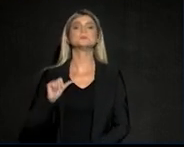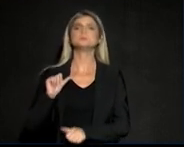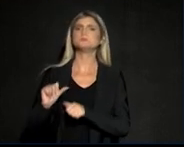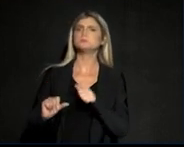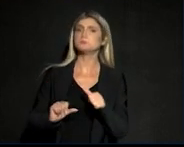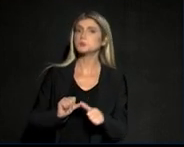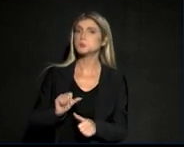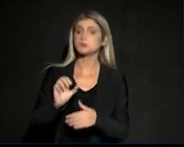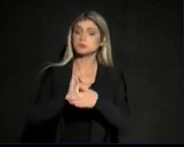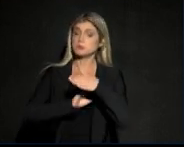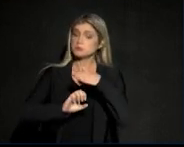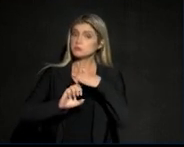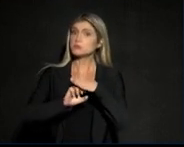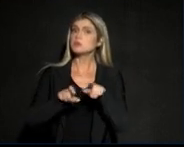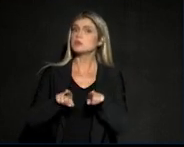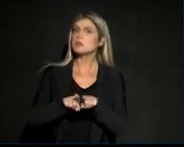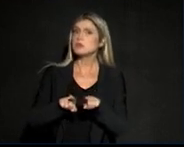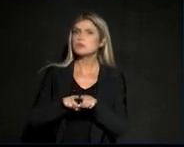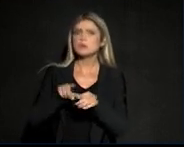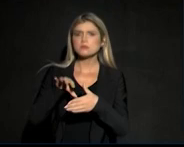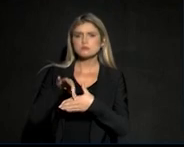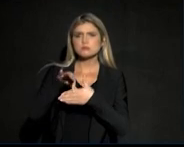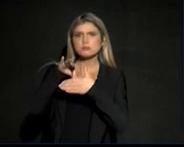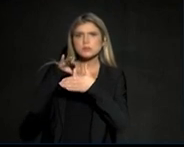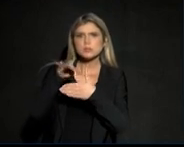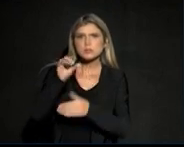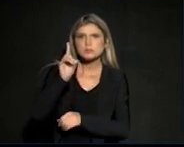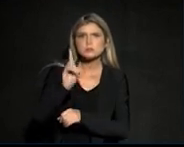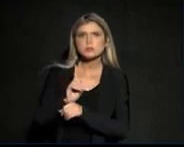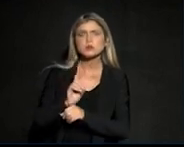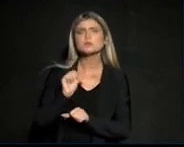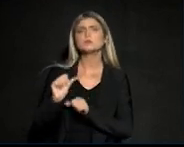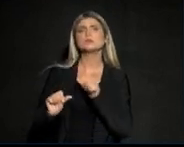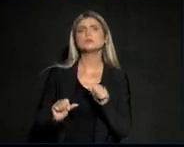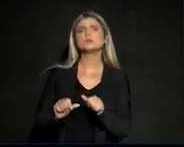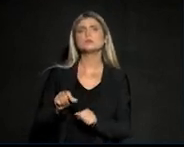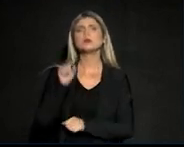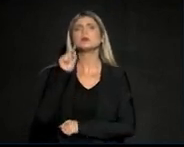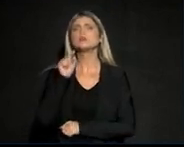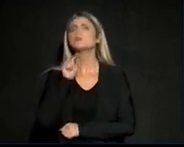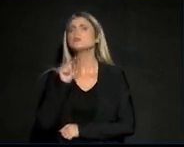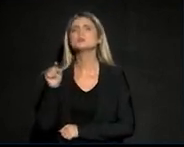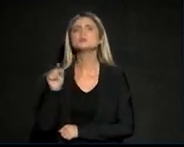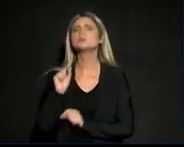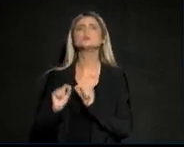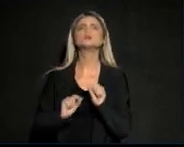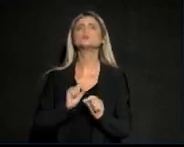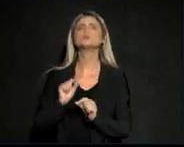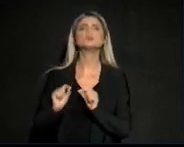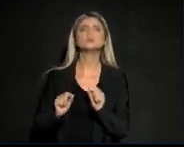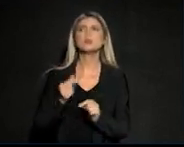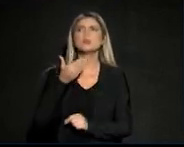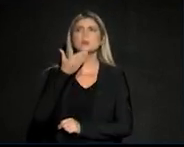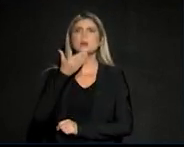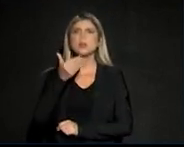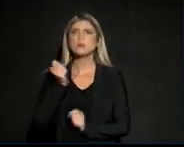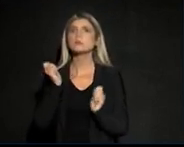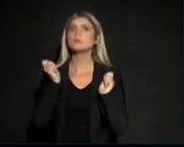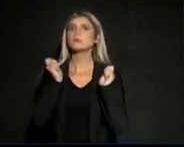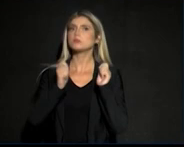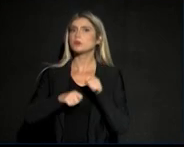as pessoas mudam né que vocês gostariam de fazer ainda na parte de governança vocês acham que podem melhorar e